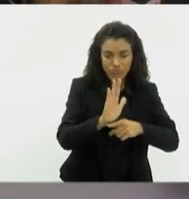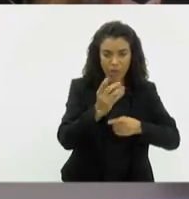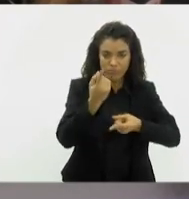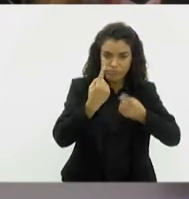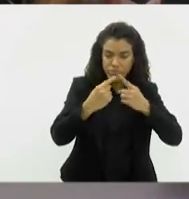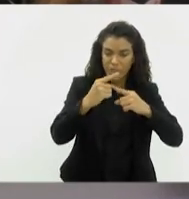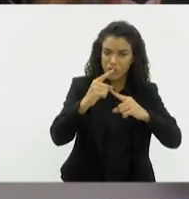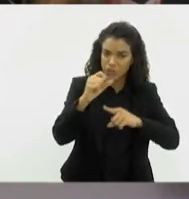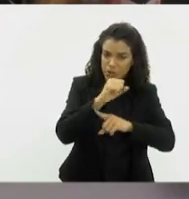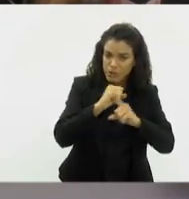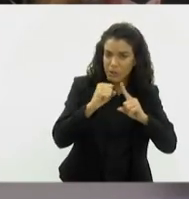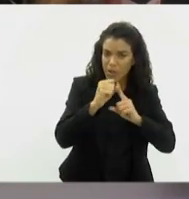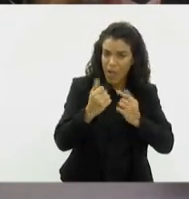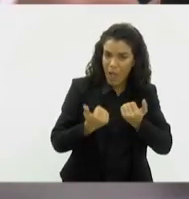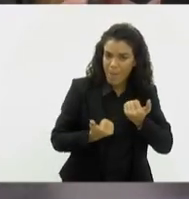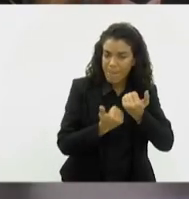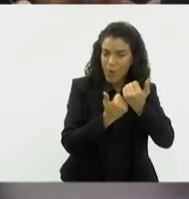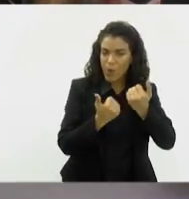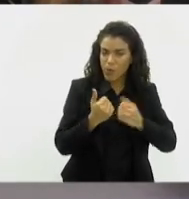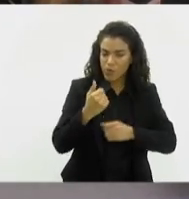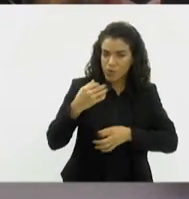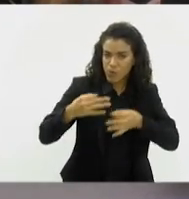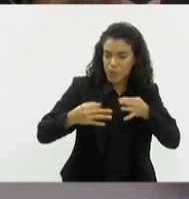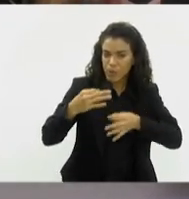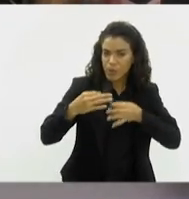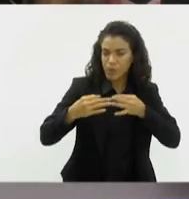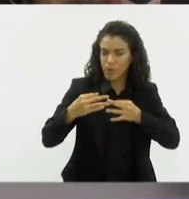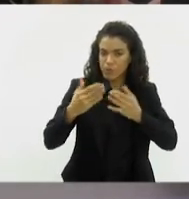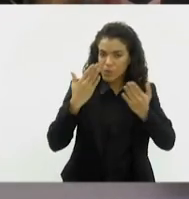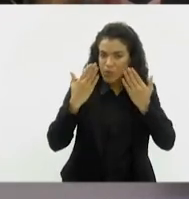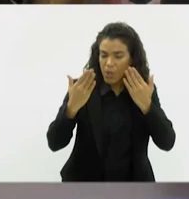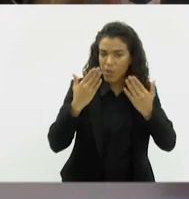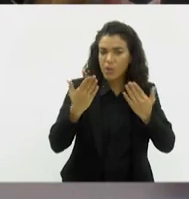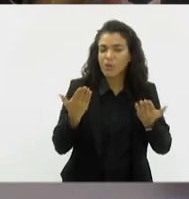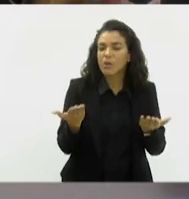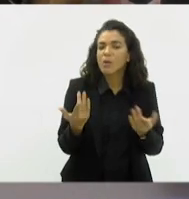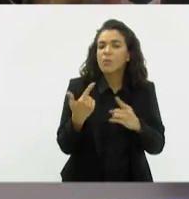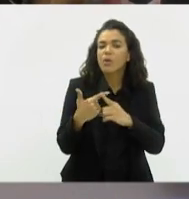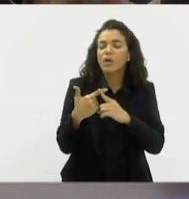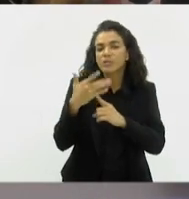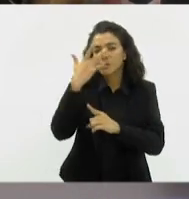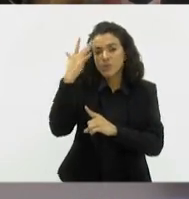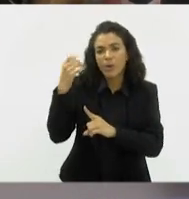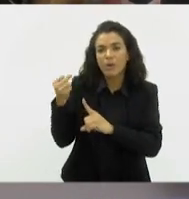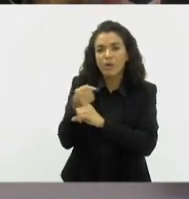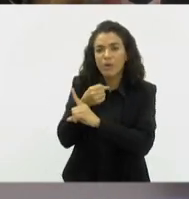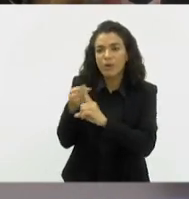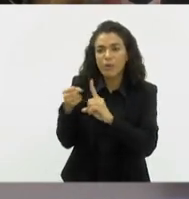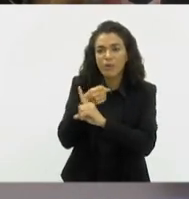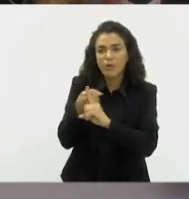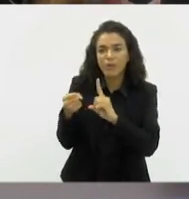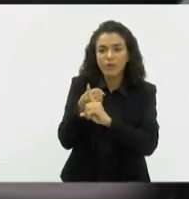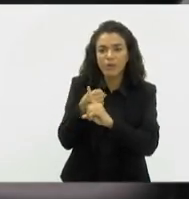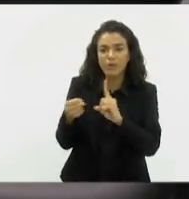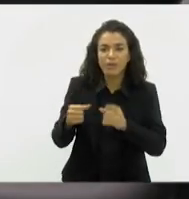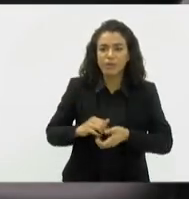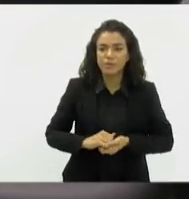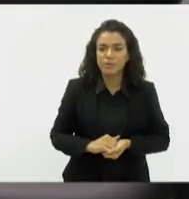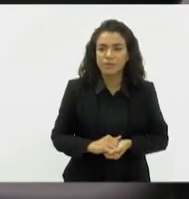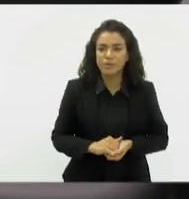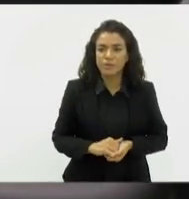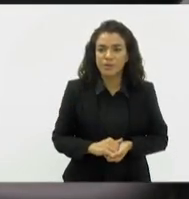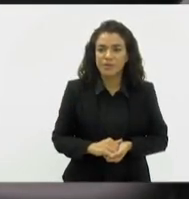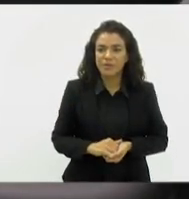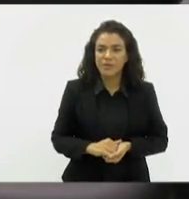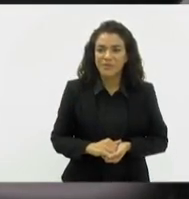as pessoas, de oferecer apoio jurídico, psicológico? Sim, mas eu nunca... Por que essas pessoas são violentadas e não lhe procuram? Ah, mas essa pergunta não